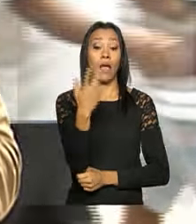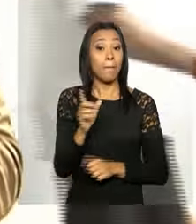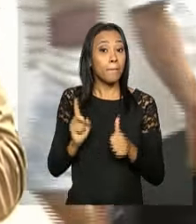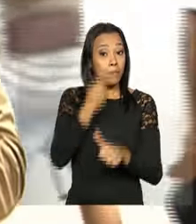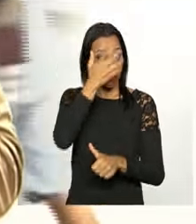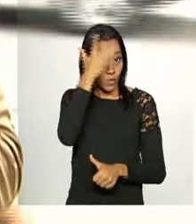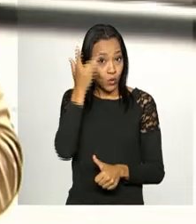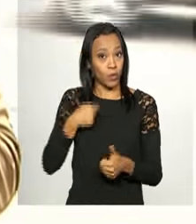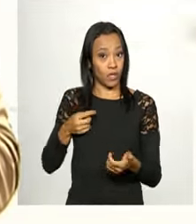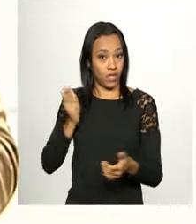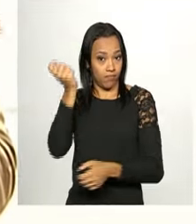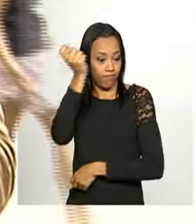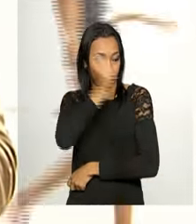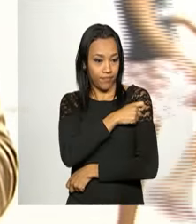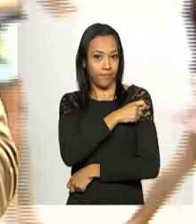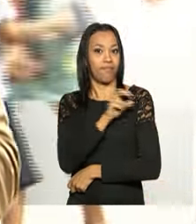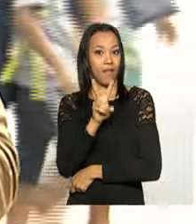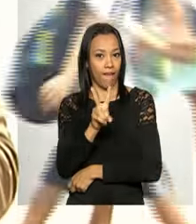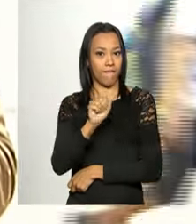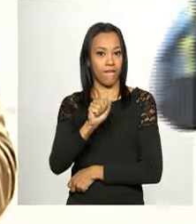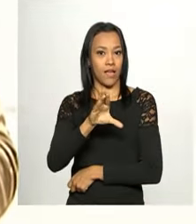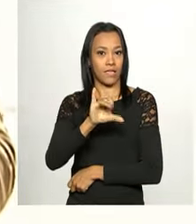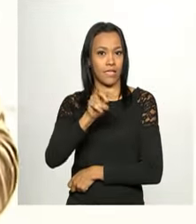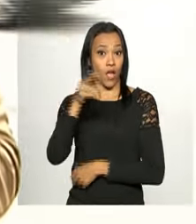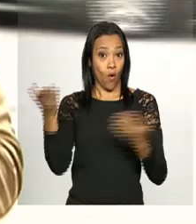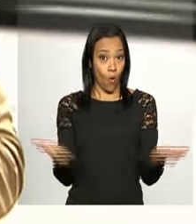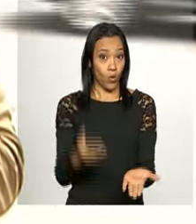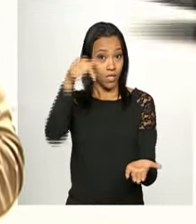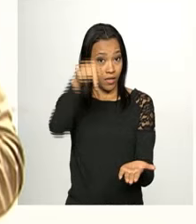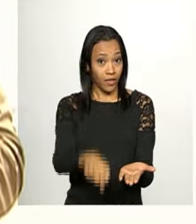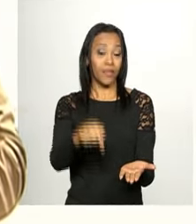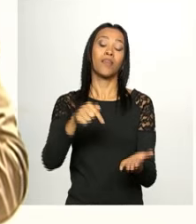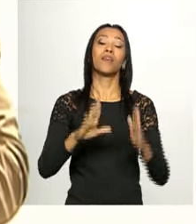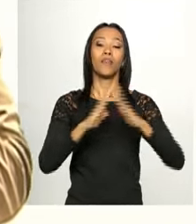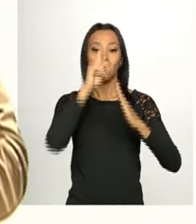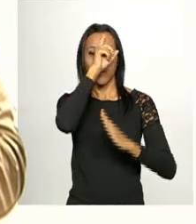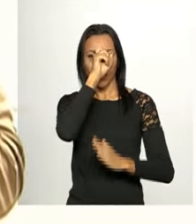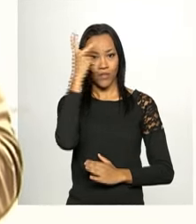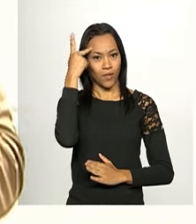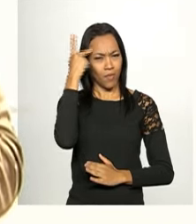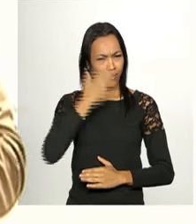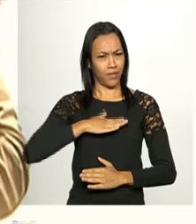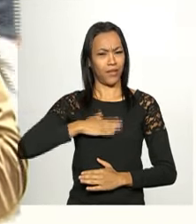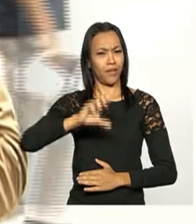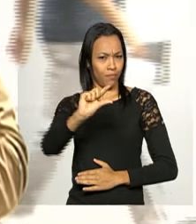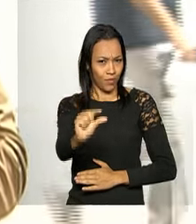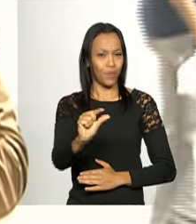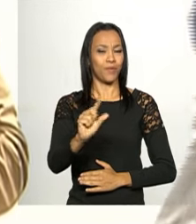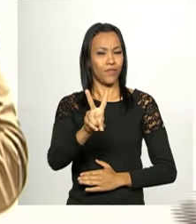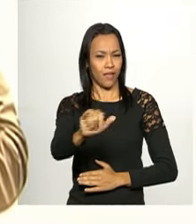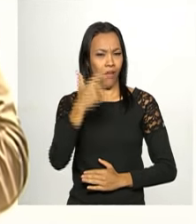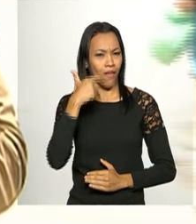voluntário que vai ser vacinado aí para esses testes vai ser hoje aqui no Hospital das Clínicas em São Paulo, logo mais antes dessa